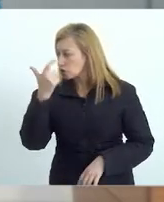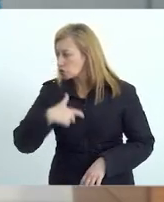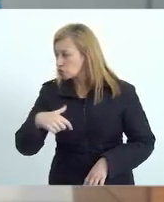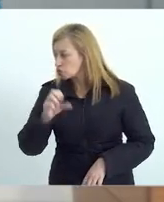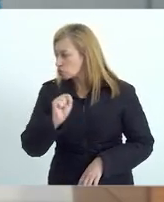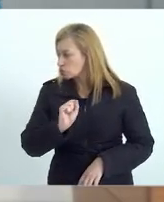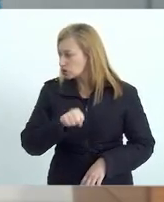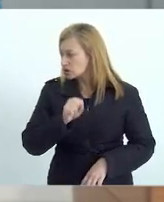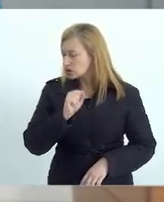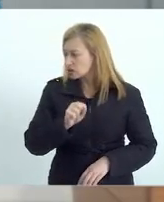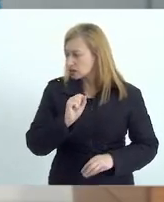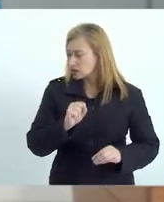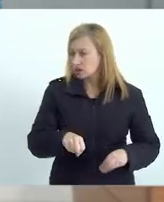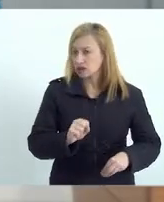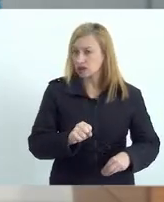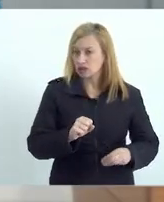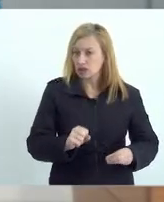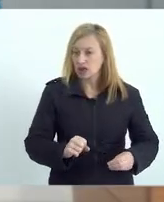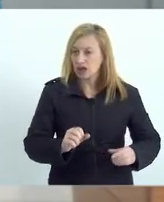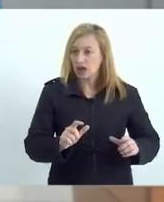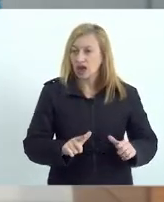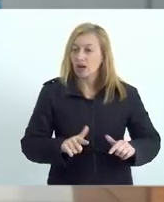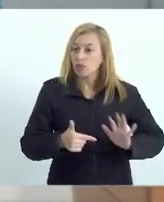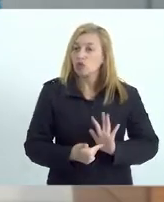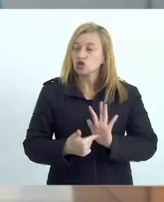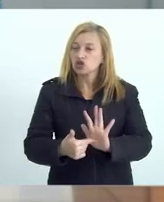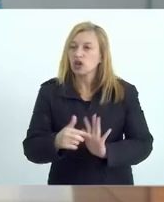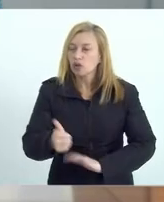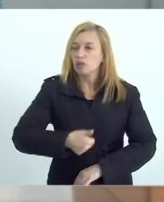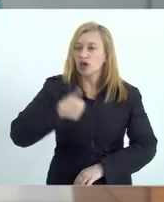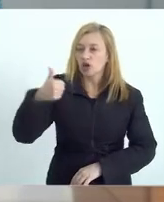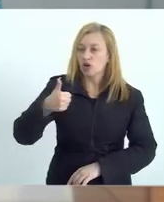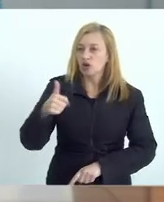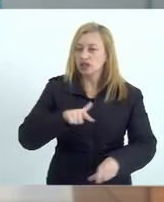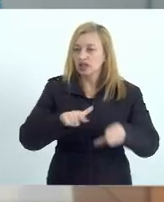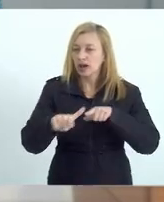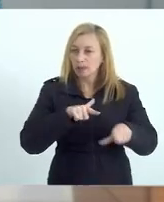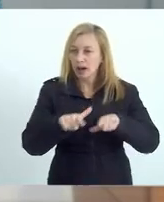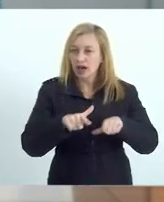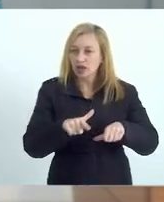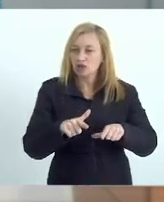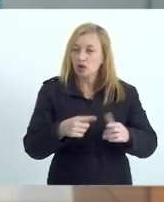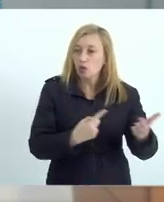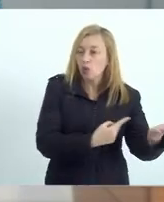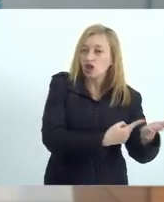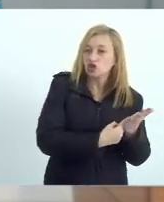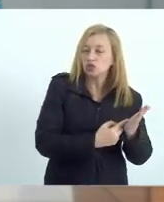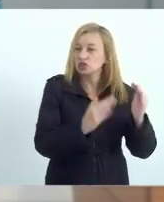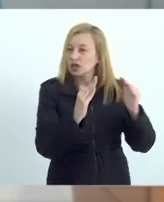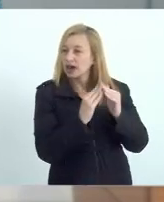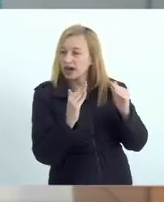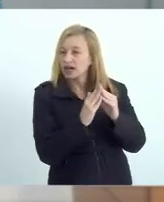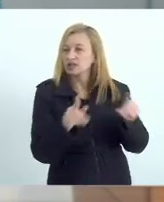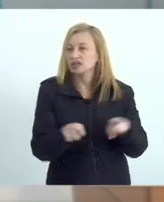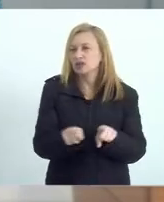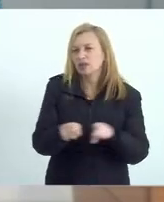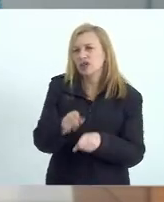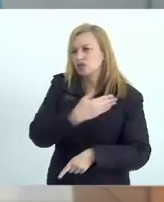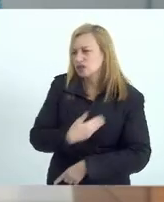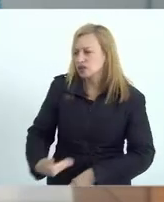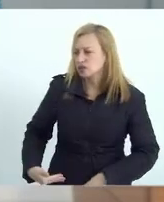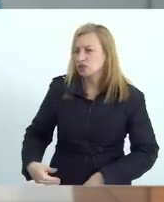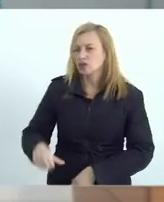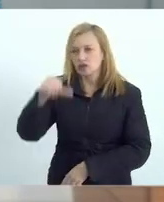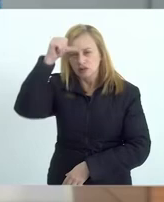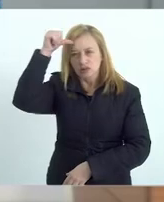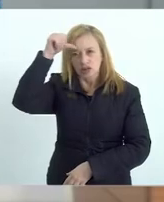a entregar um corpo de bombeiros melhor do que eu recebi com a ajuda desta casa e com ajuda do governador Caio